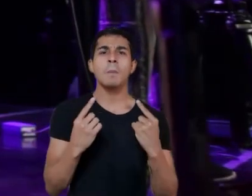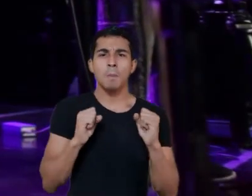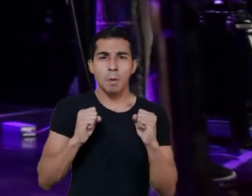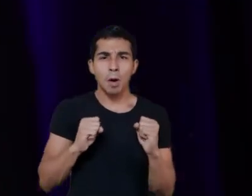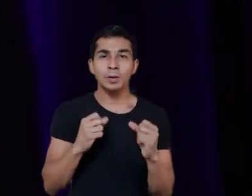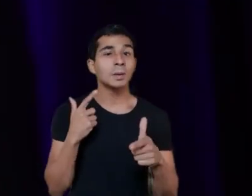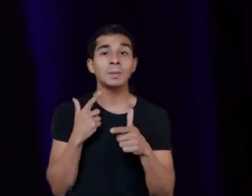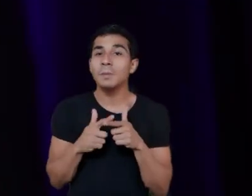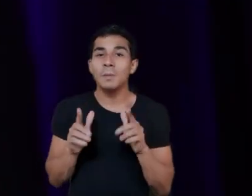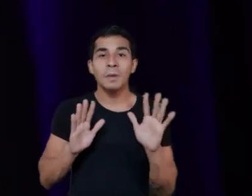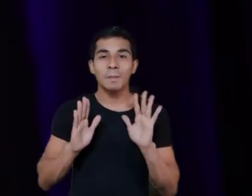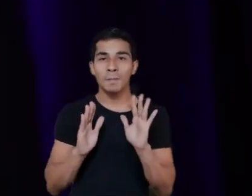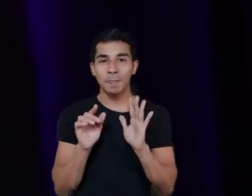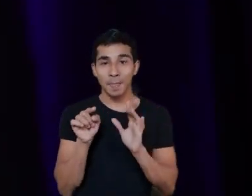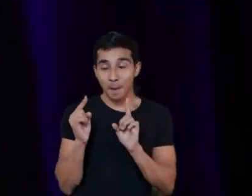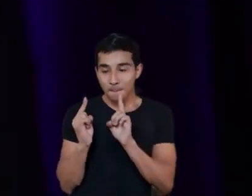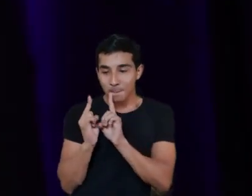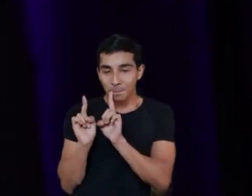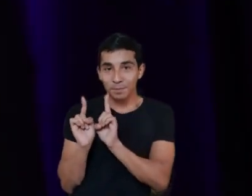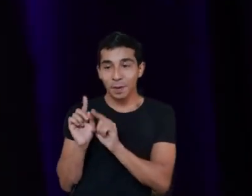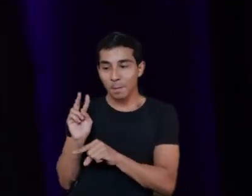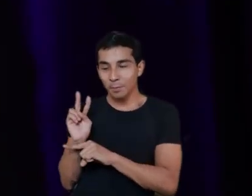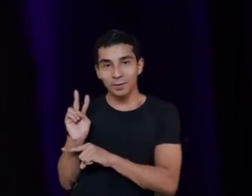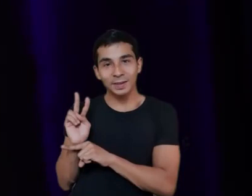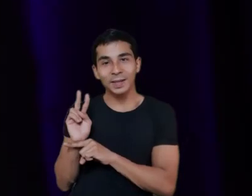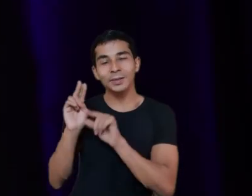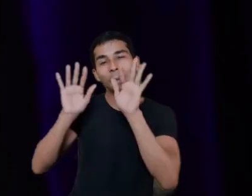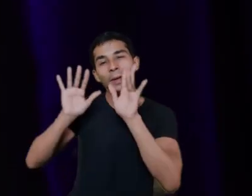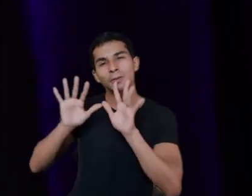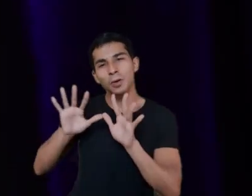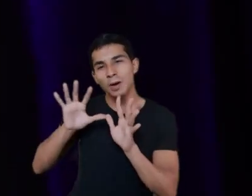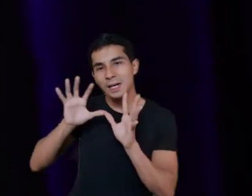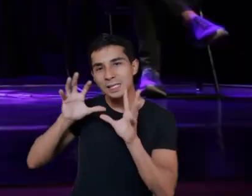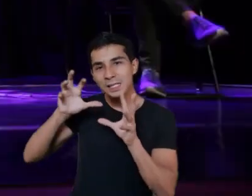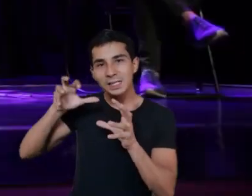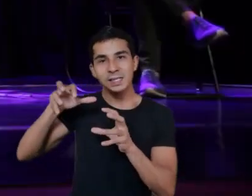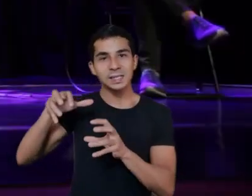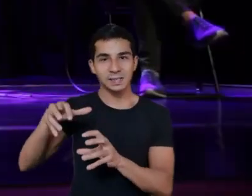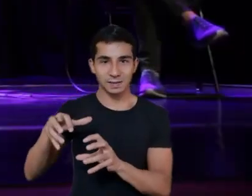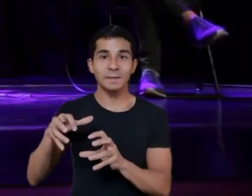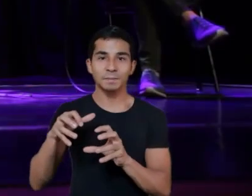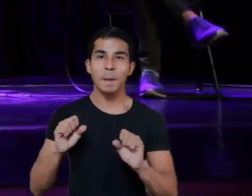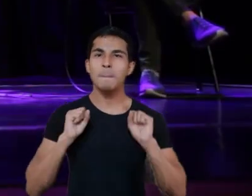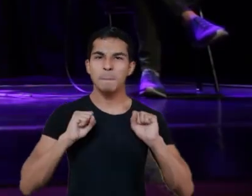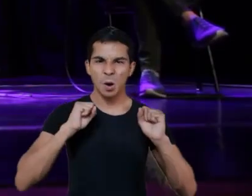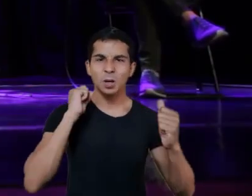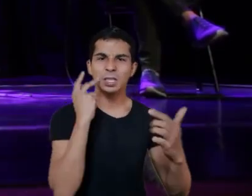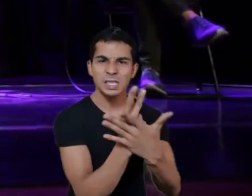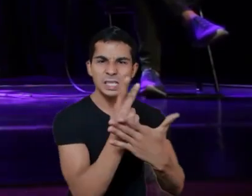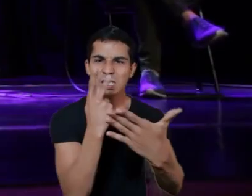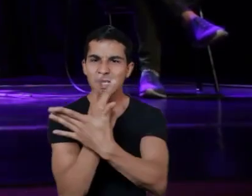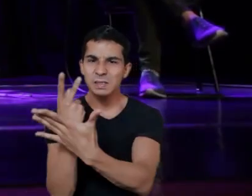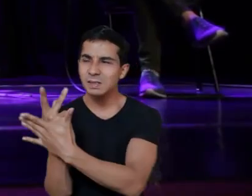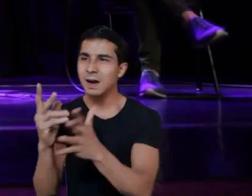eu te protejo, eu te abençoo com garras e dentes. Que venham as sombras,